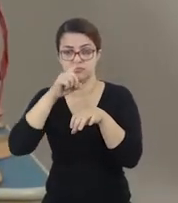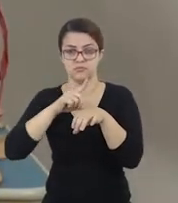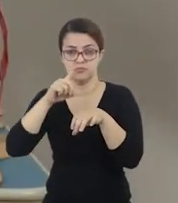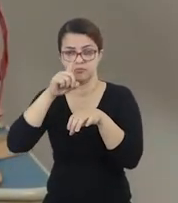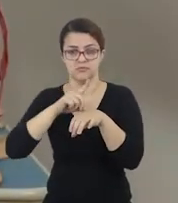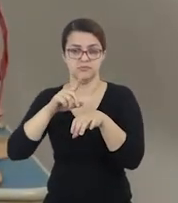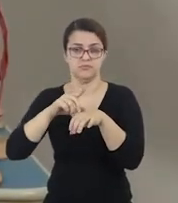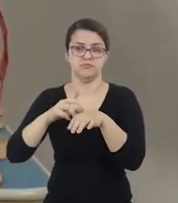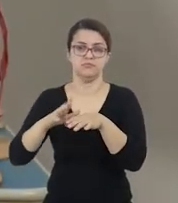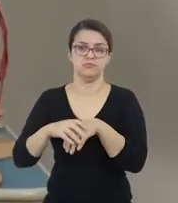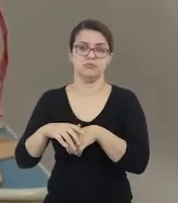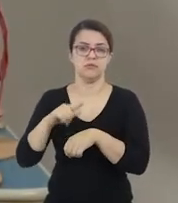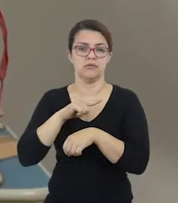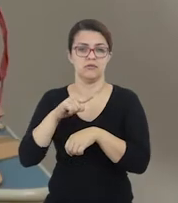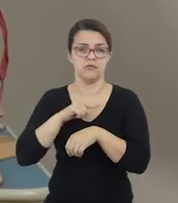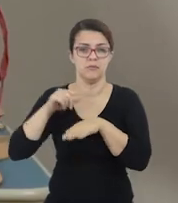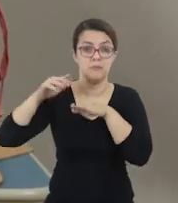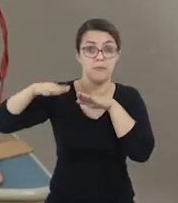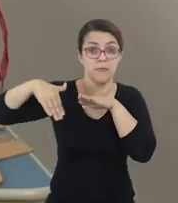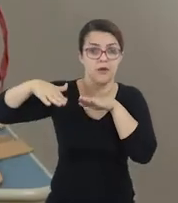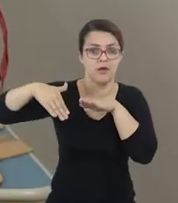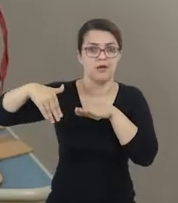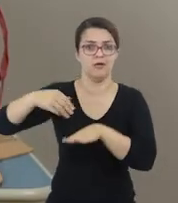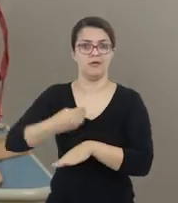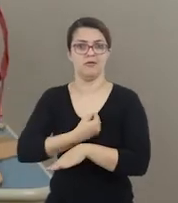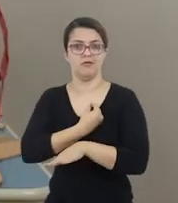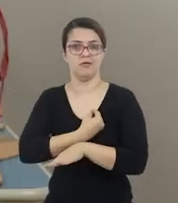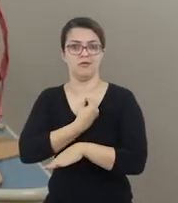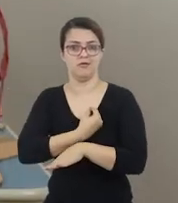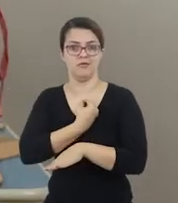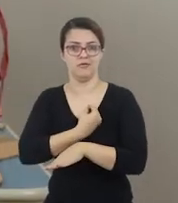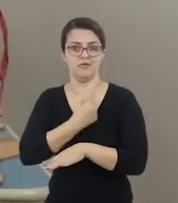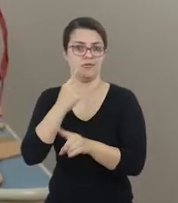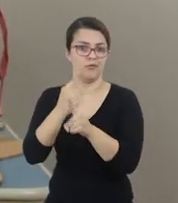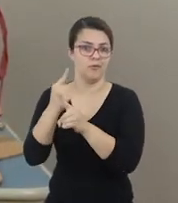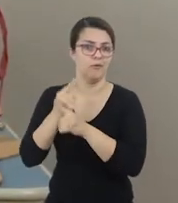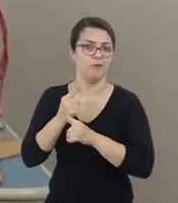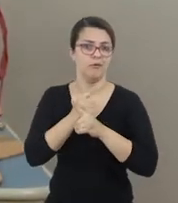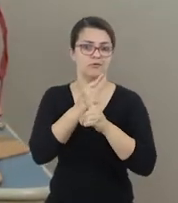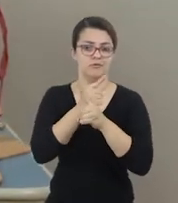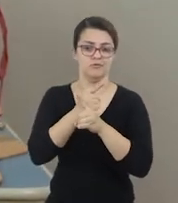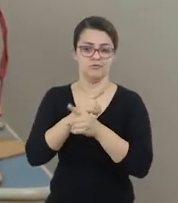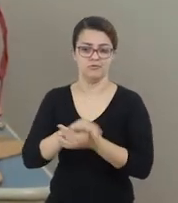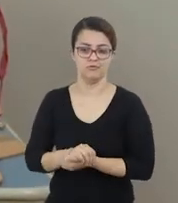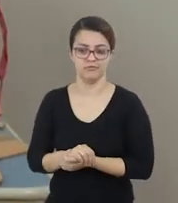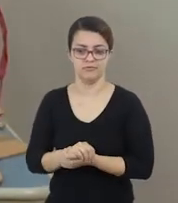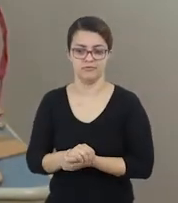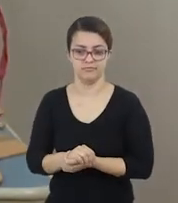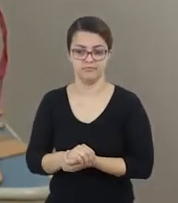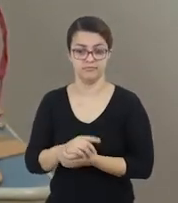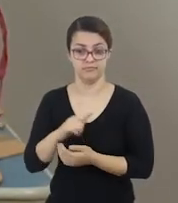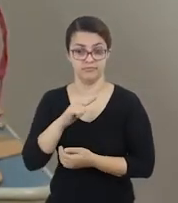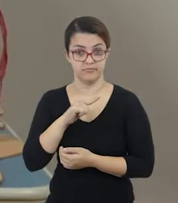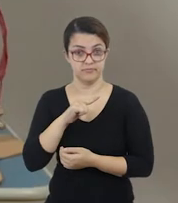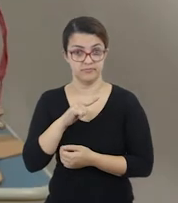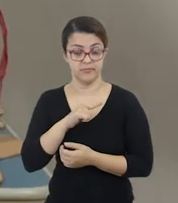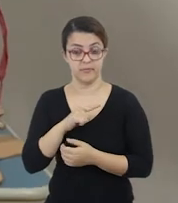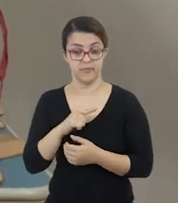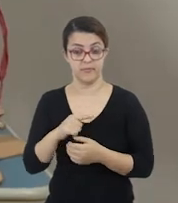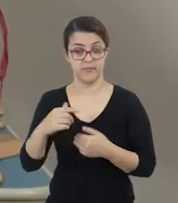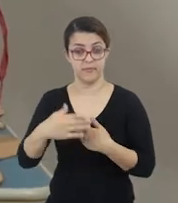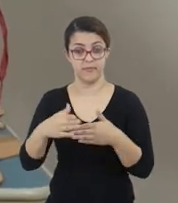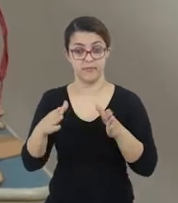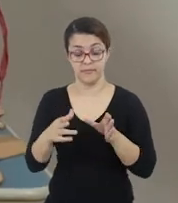Noronha, no litoral, né? E nós temos aqui um papelão redondo.